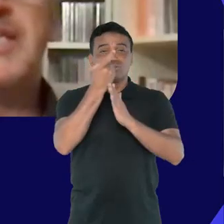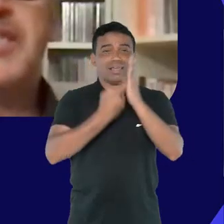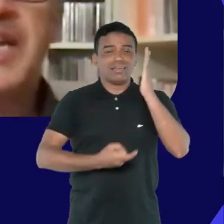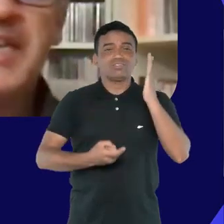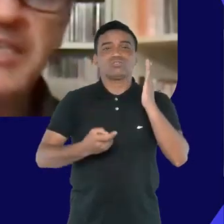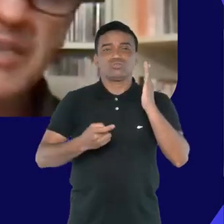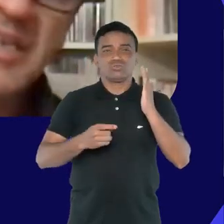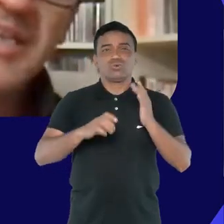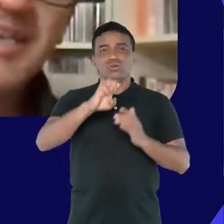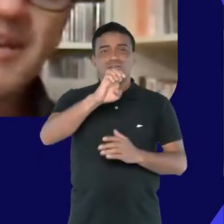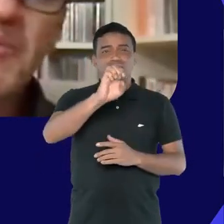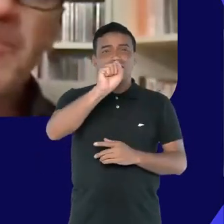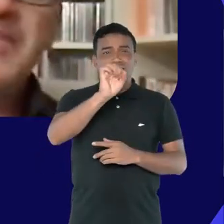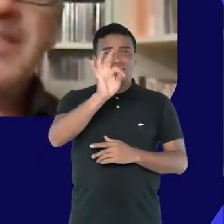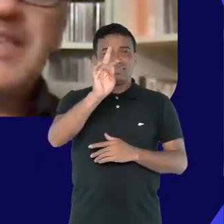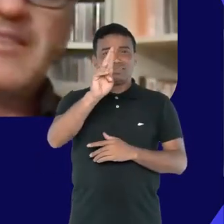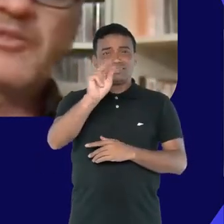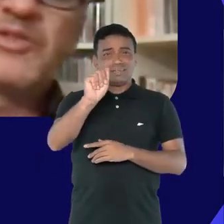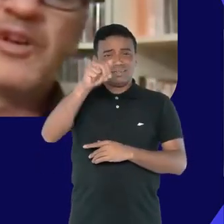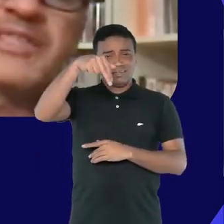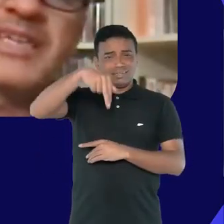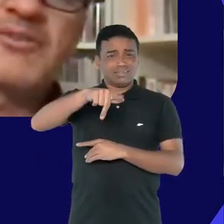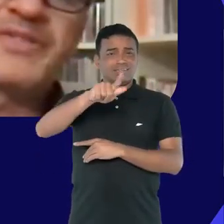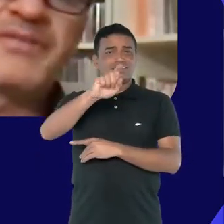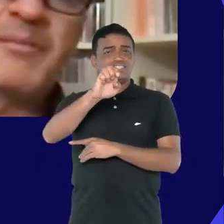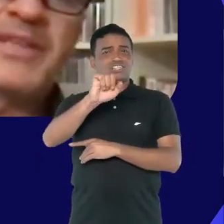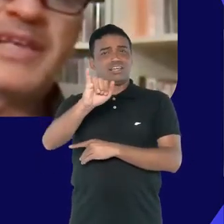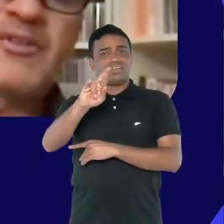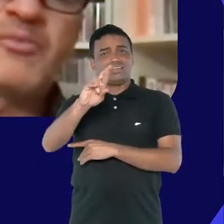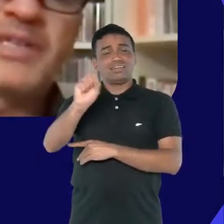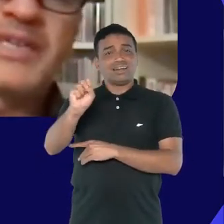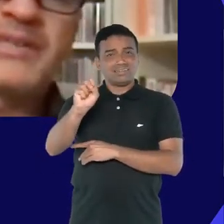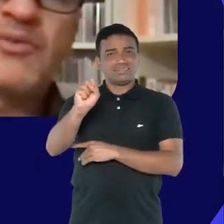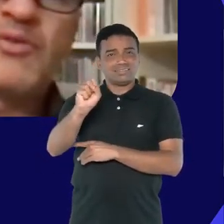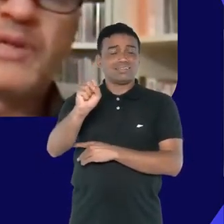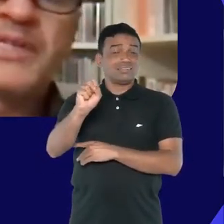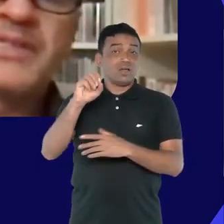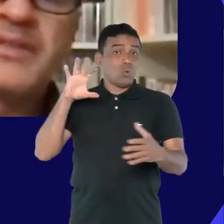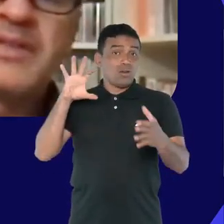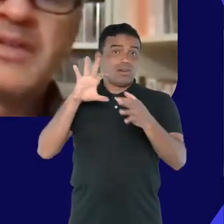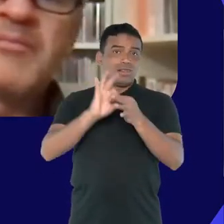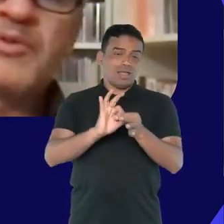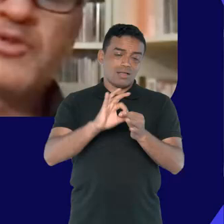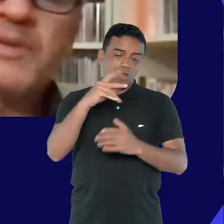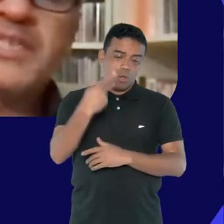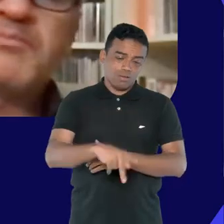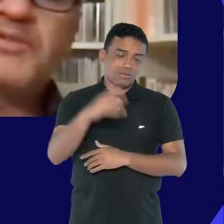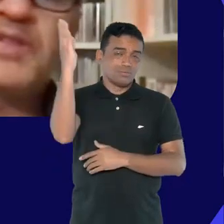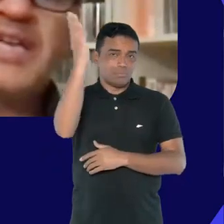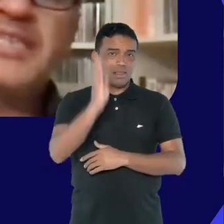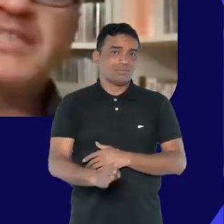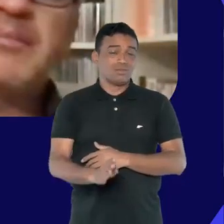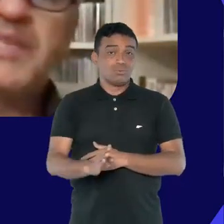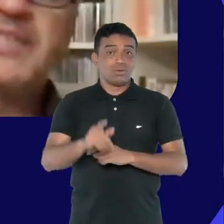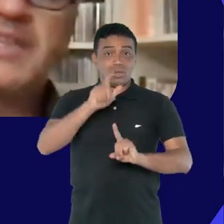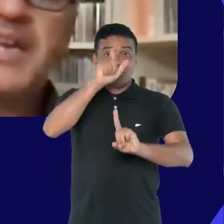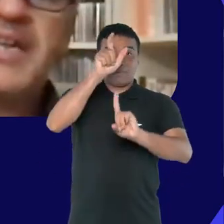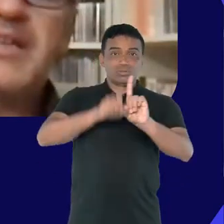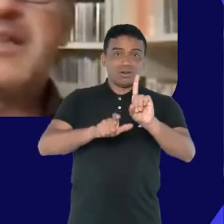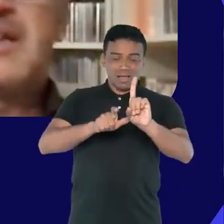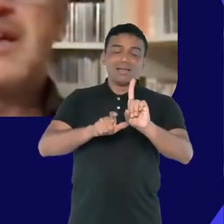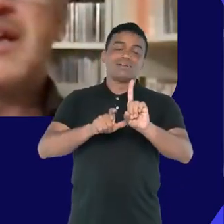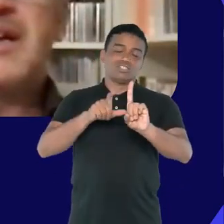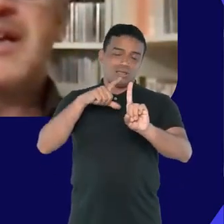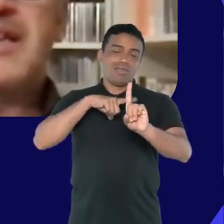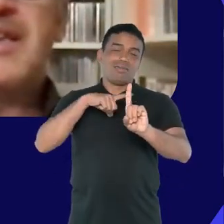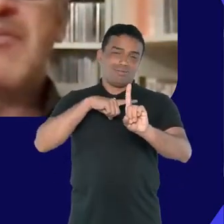chama Estrangeiras e que é uma peça de teatro curiosa e que inclusivamente tem alguma ligação com o Brasil, porque uma das personagens é